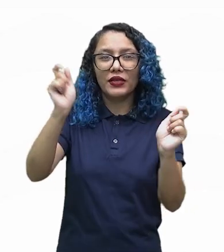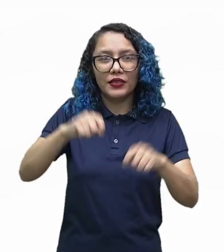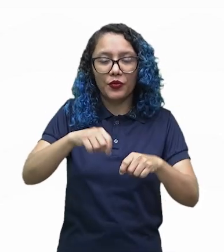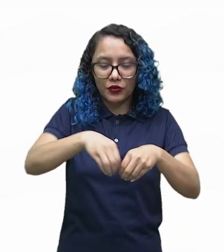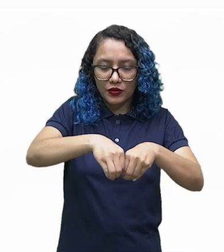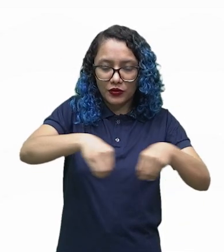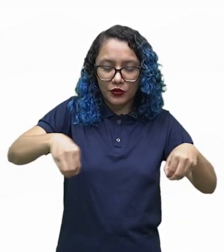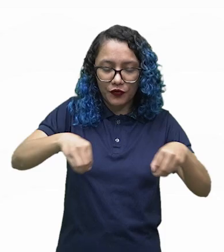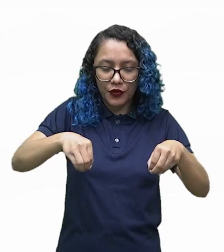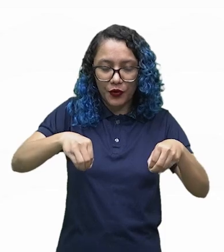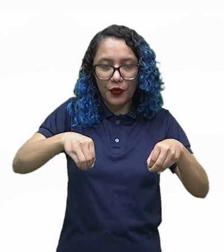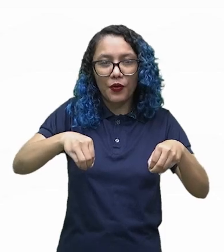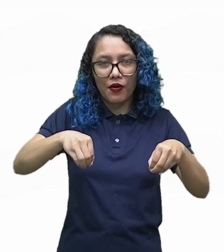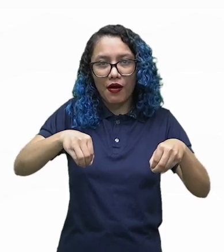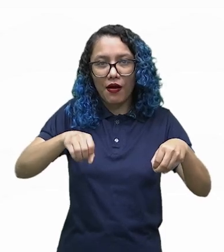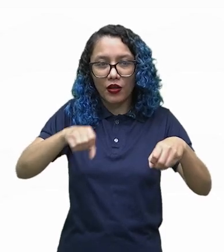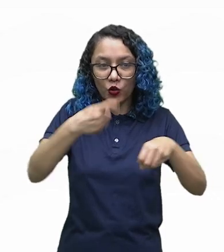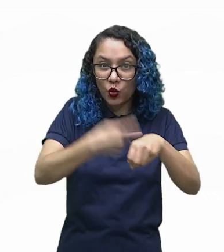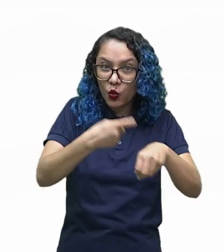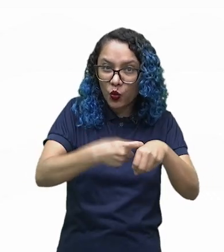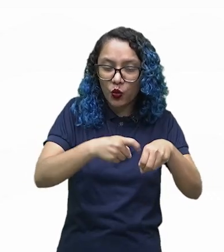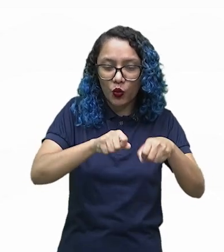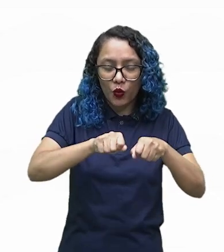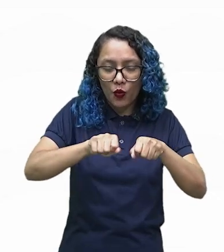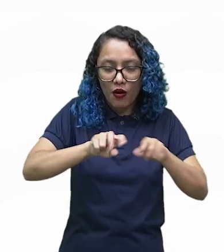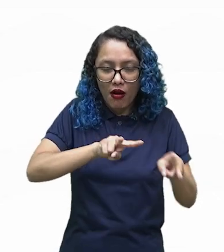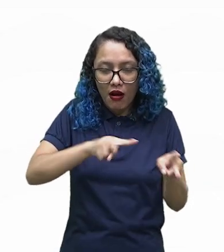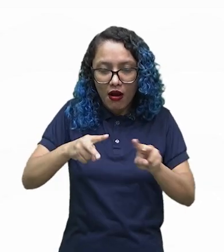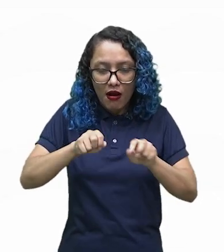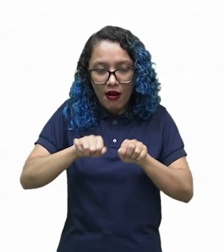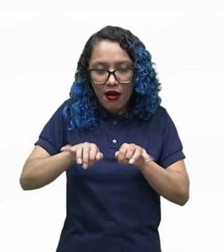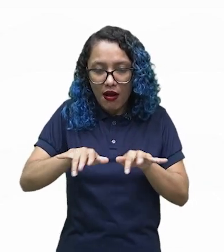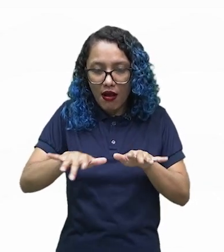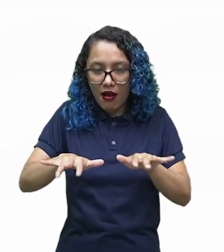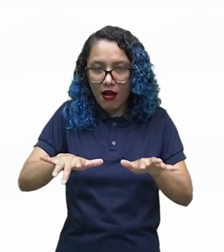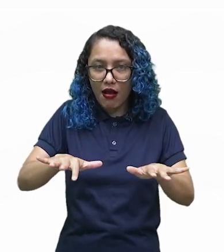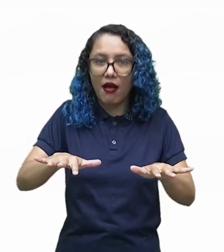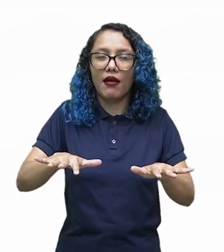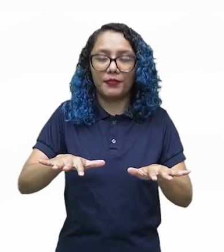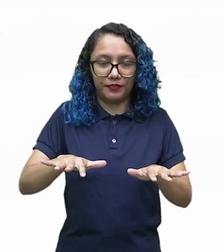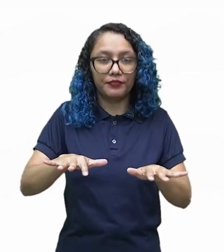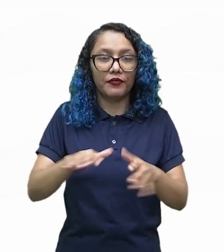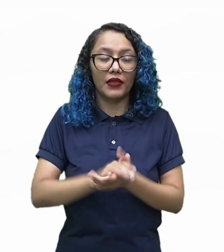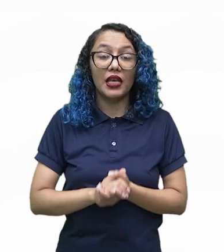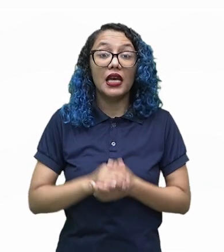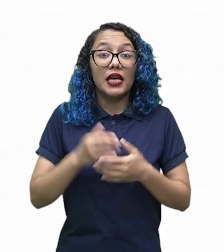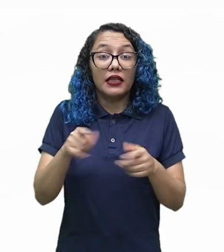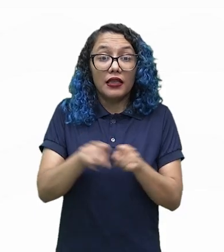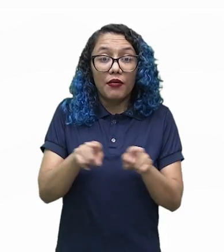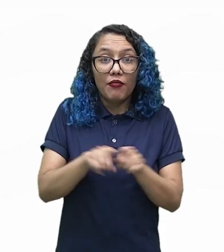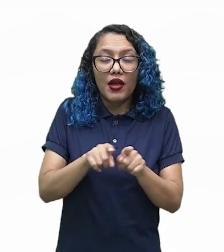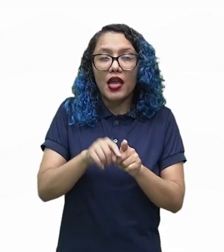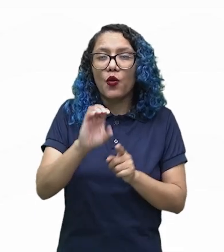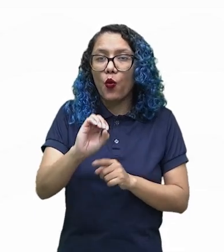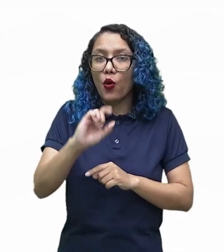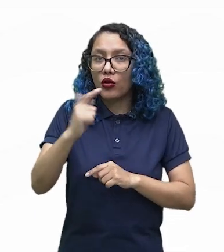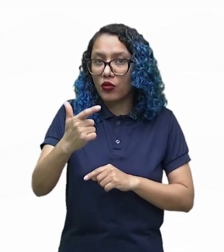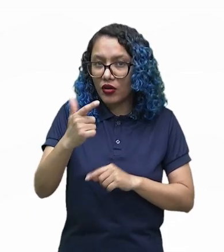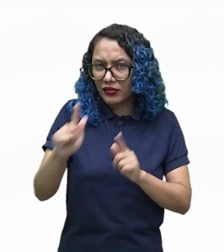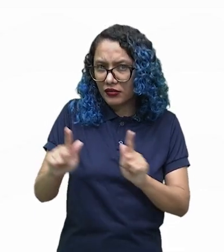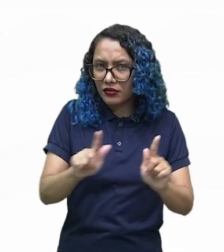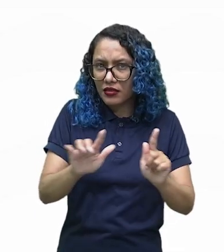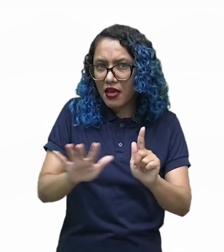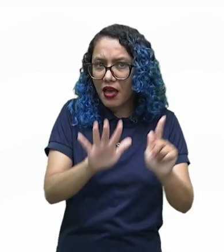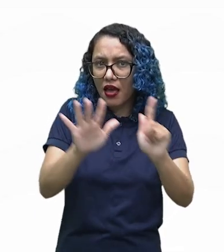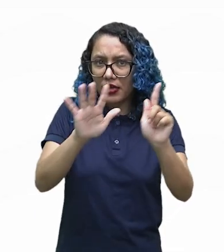barra sólida em líquida, tá? Diferente do oxigênio, né? A substância oxigênio, o